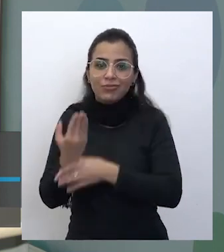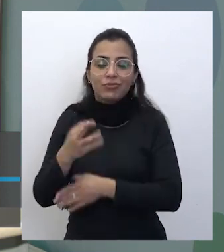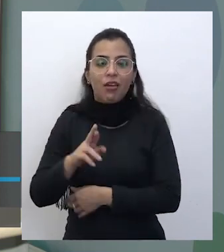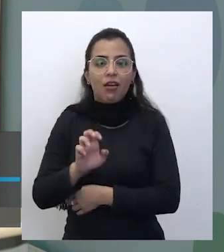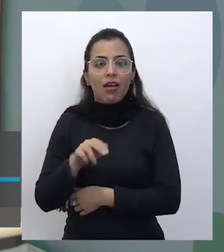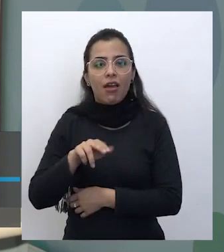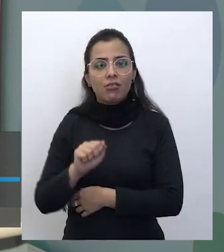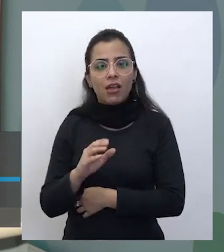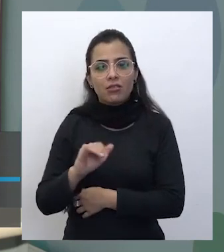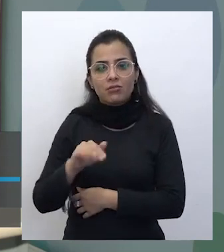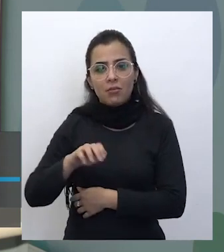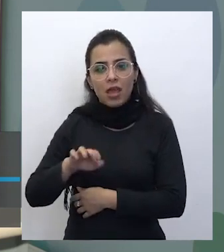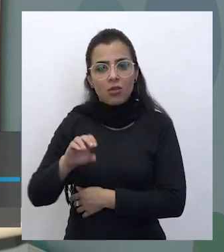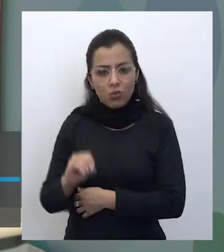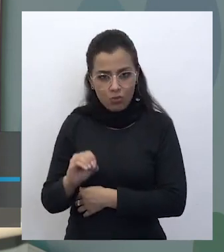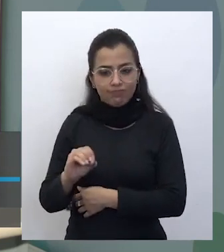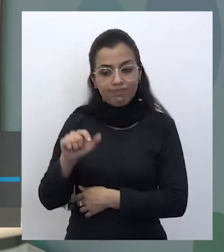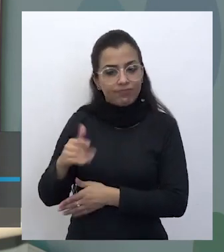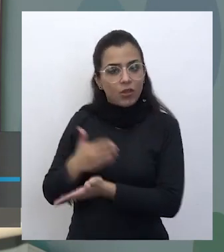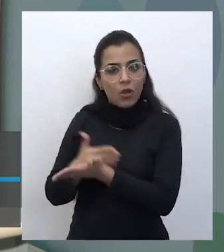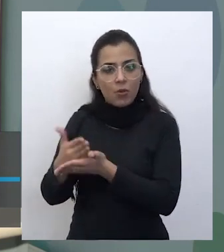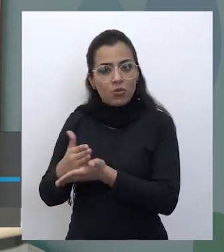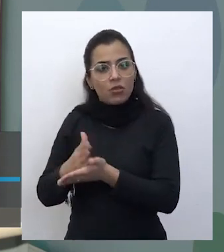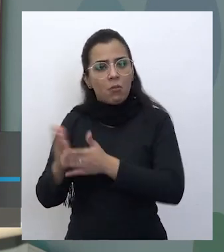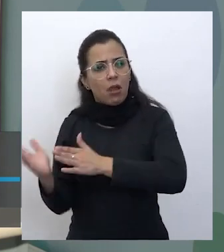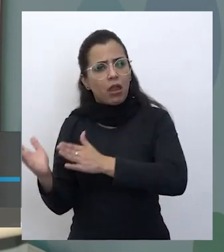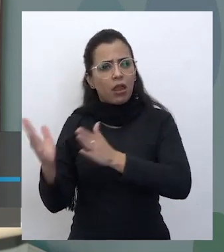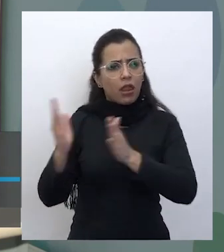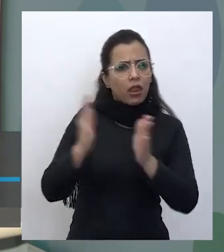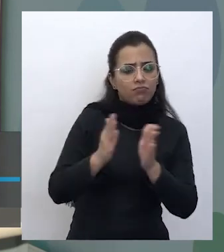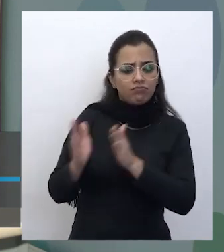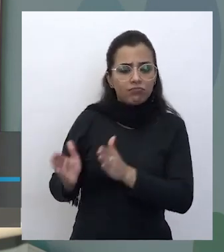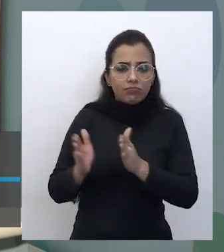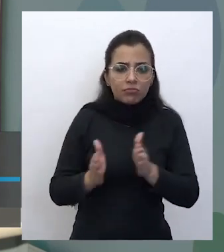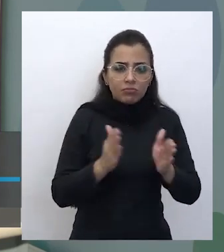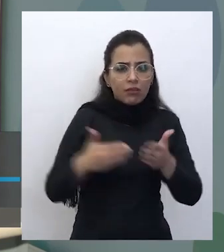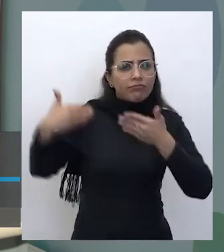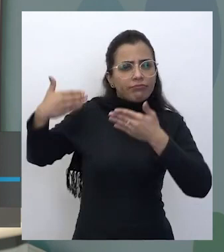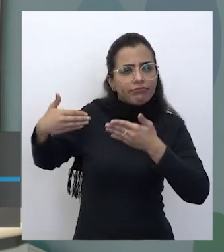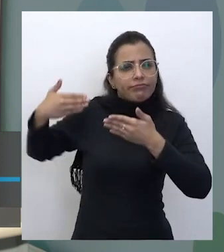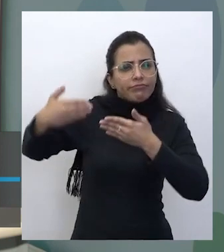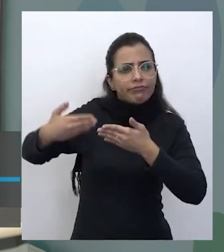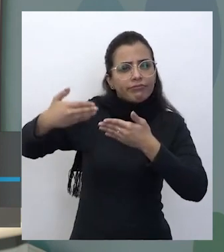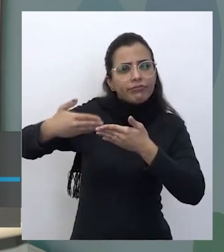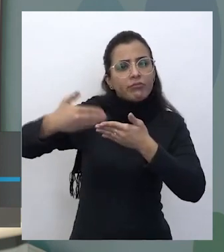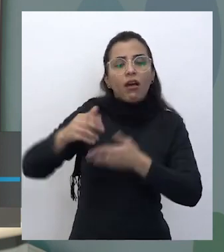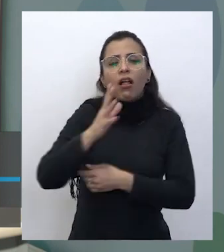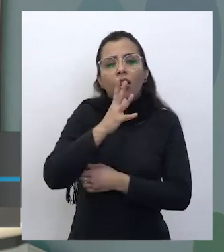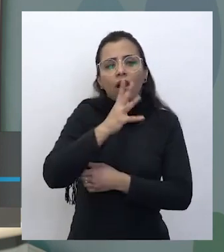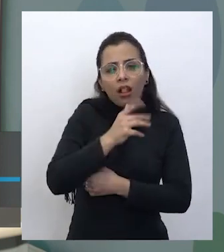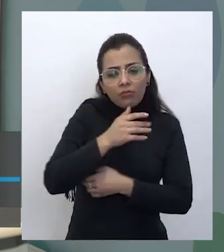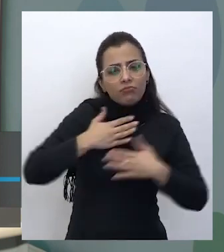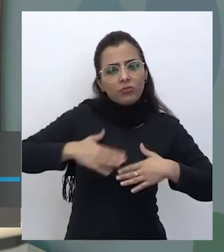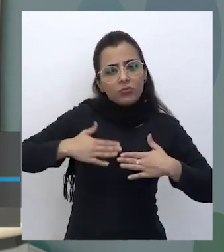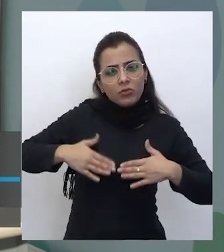que o português vem caminhando de pouquinho em pouquinho até chegar a ser o que é hoje. Talvez da importância de termos Luís de